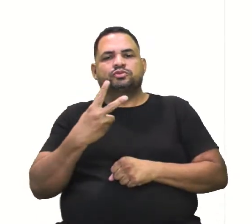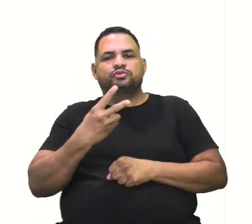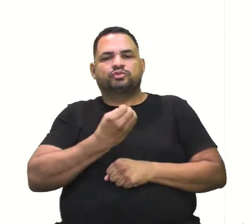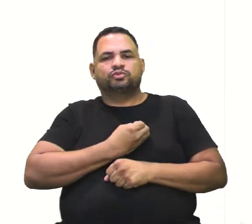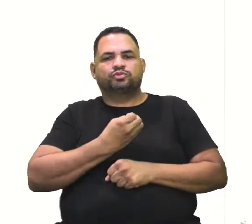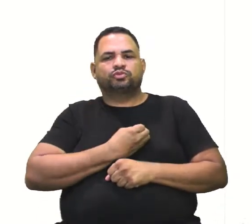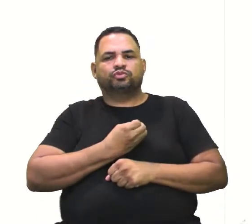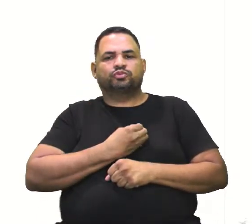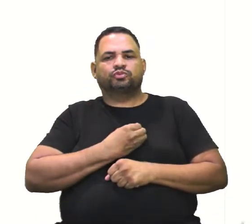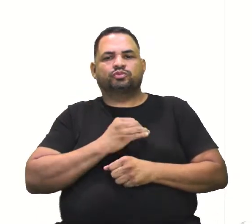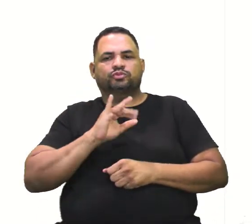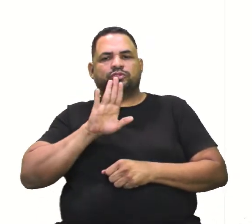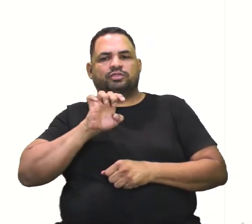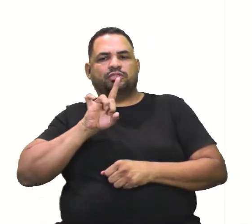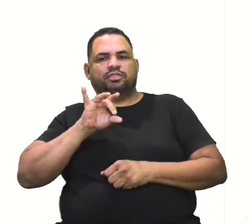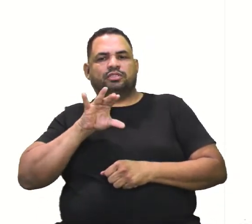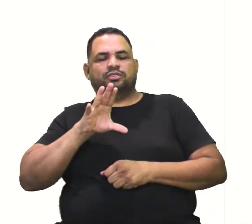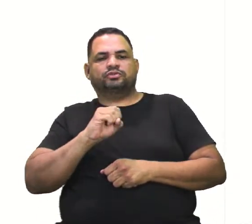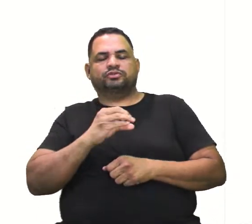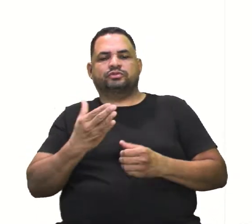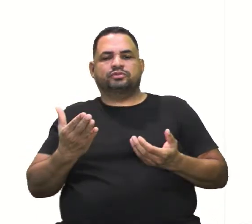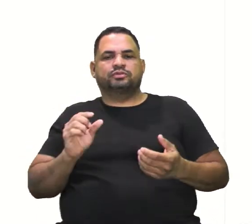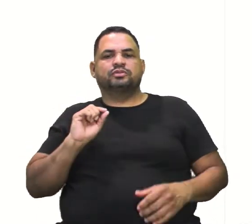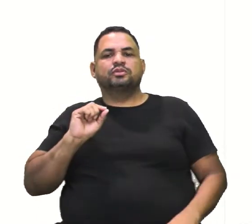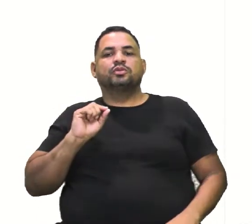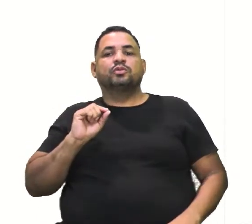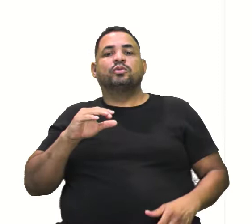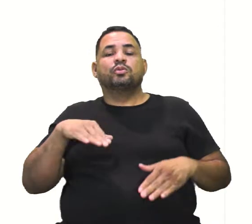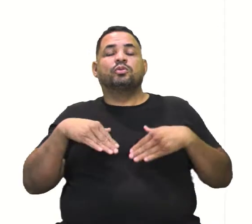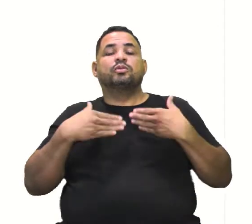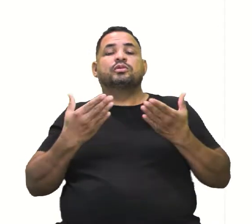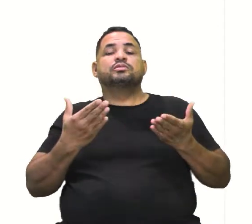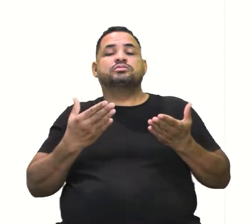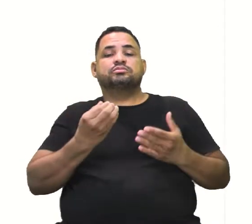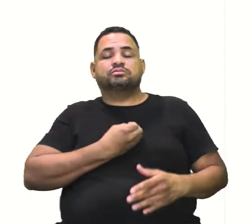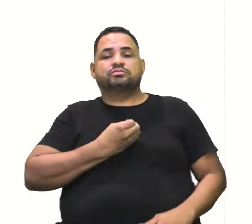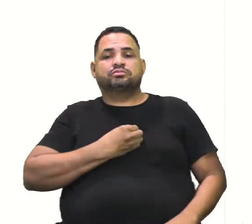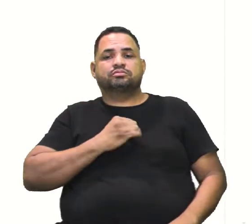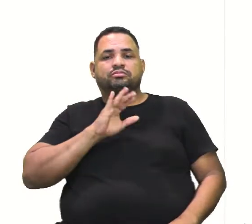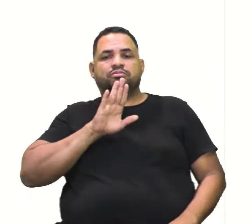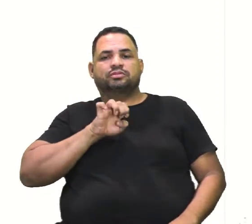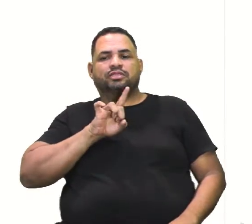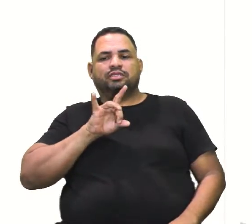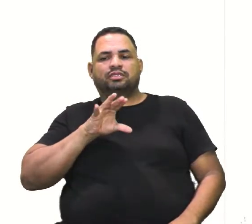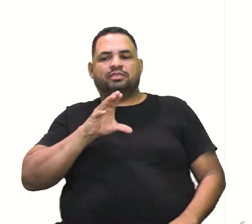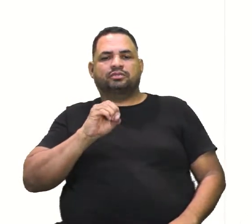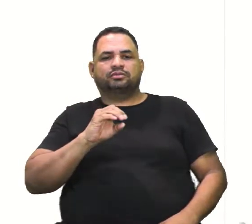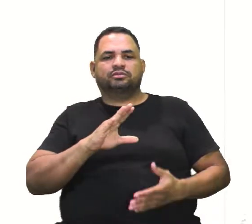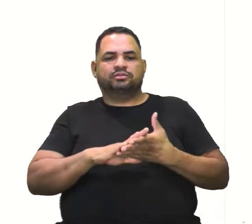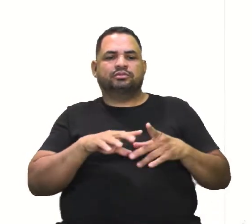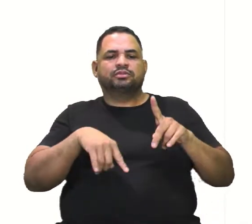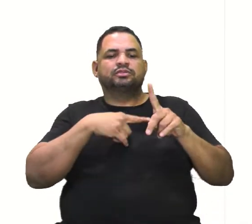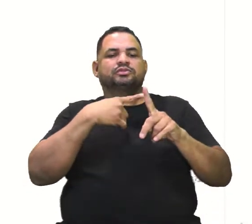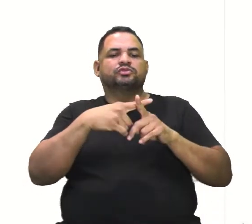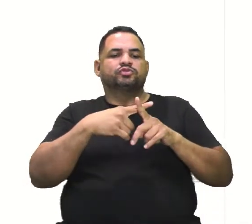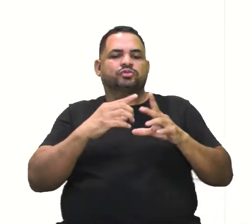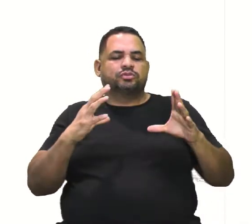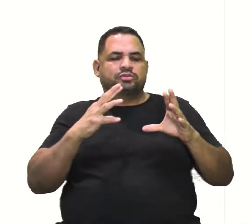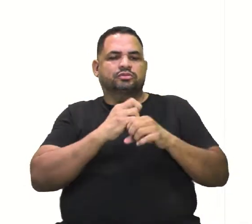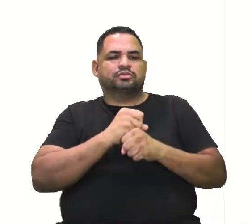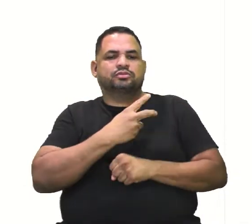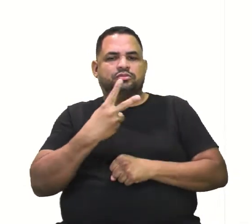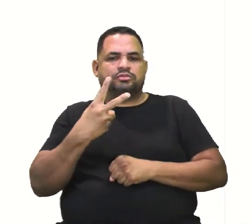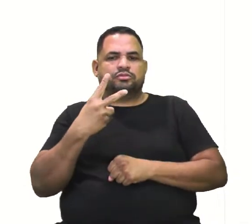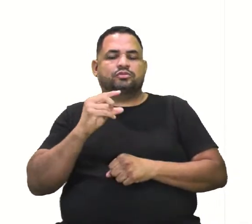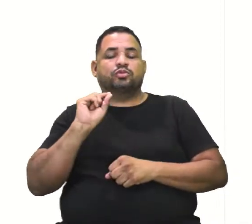inteiros. Imagina aí, lembra primeiro quais são os números inteiros. Depois você soma esses 2 números